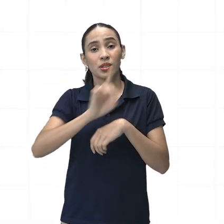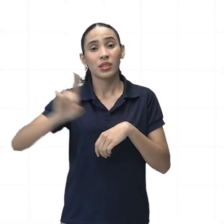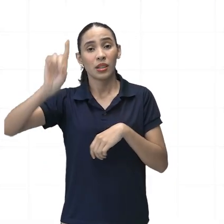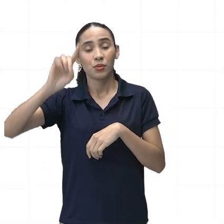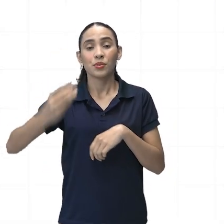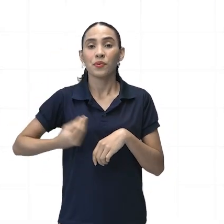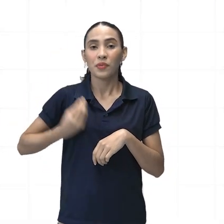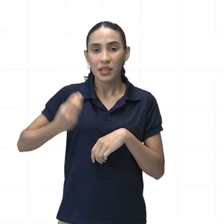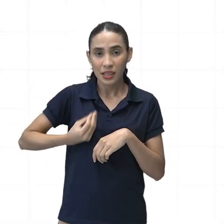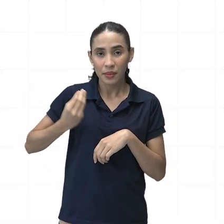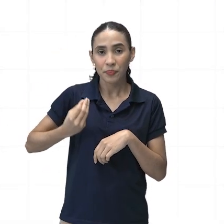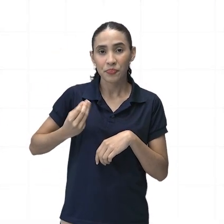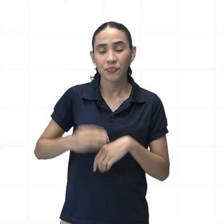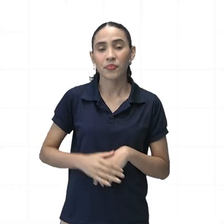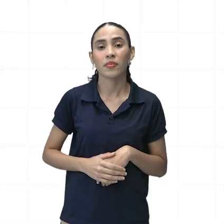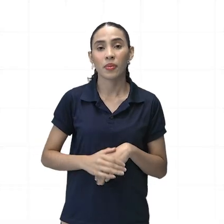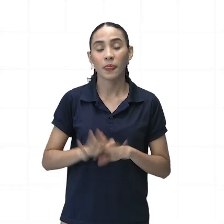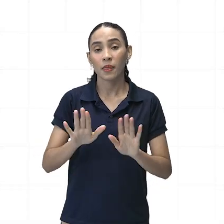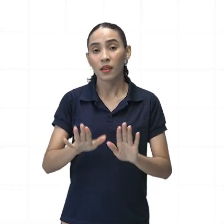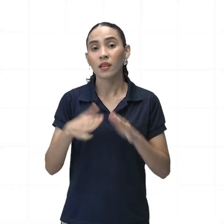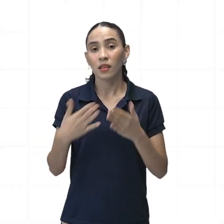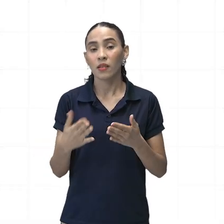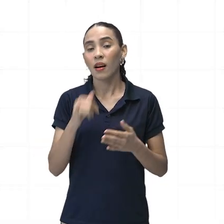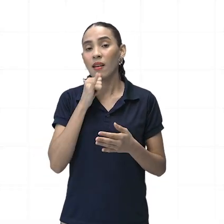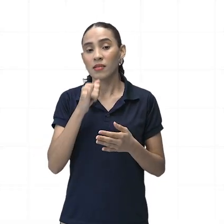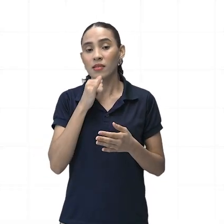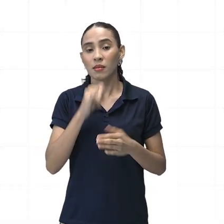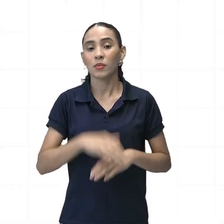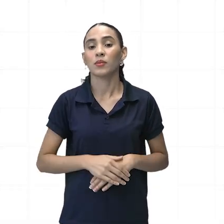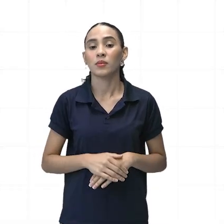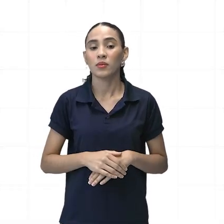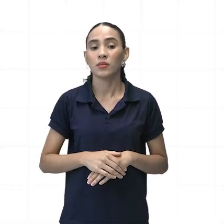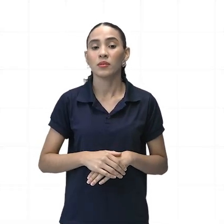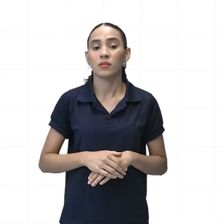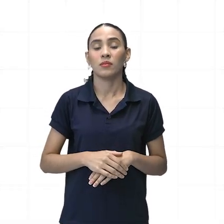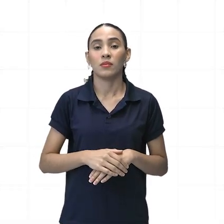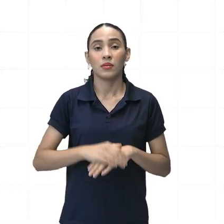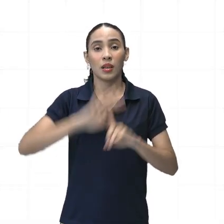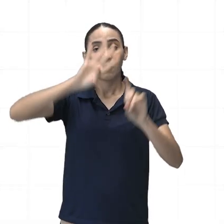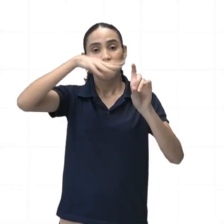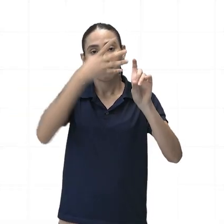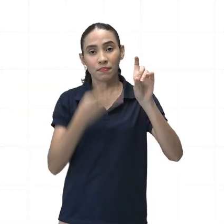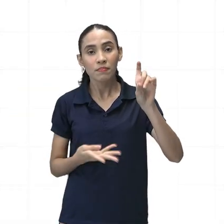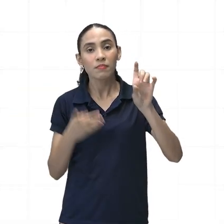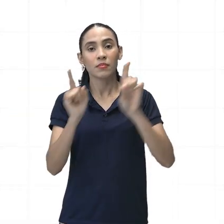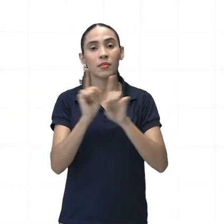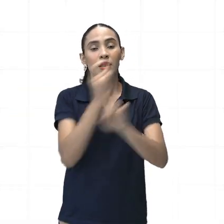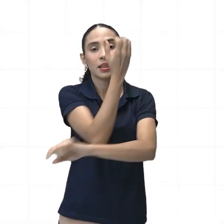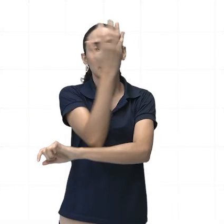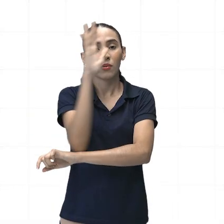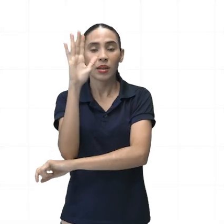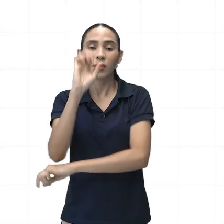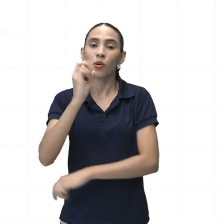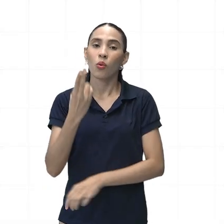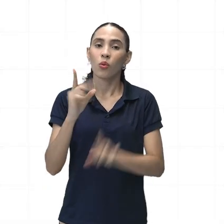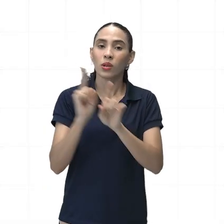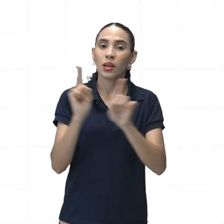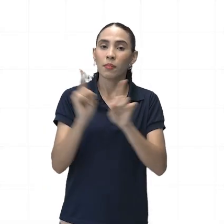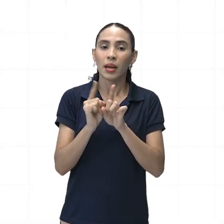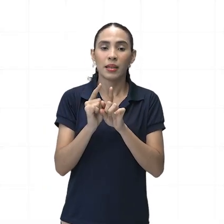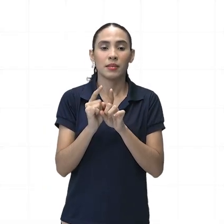a vida, seja a que contemplamos por meio da natureza, seja a vida de